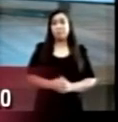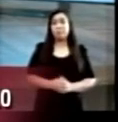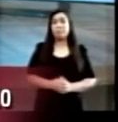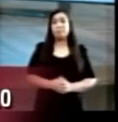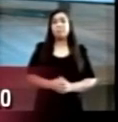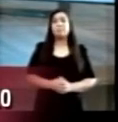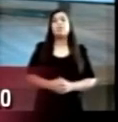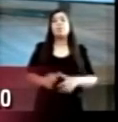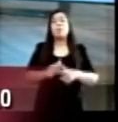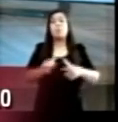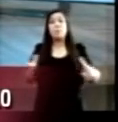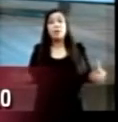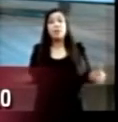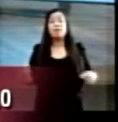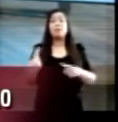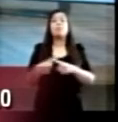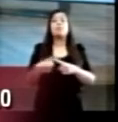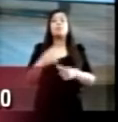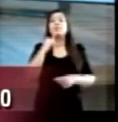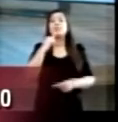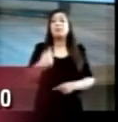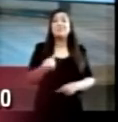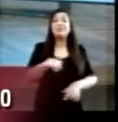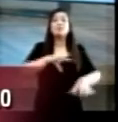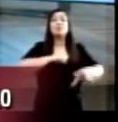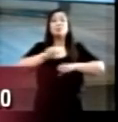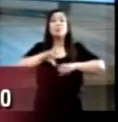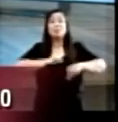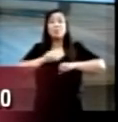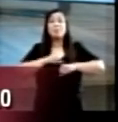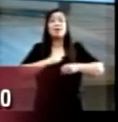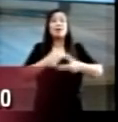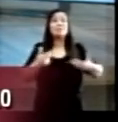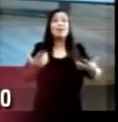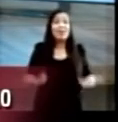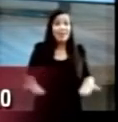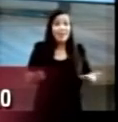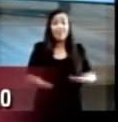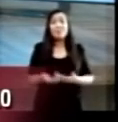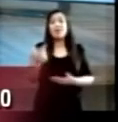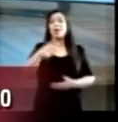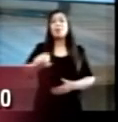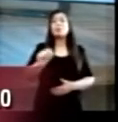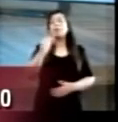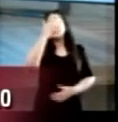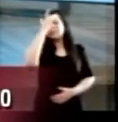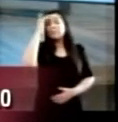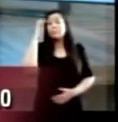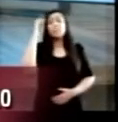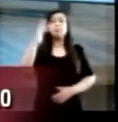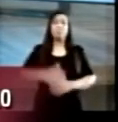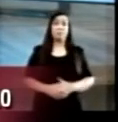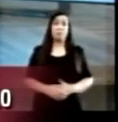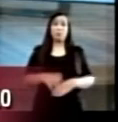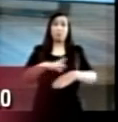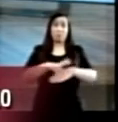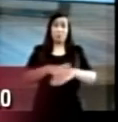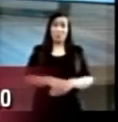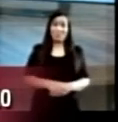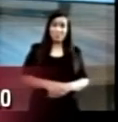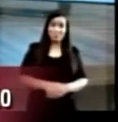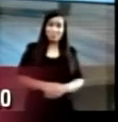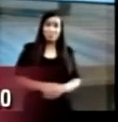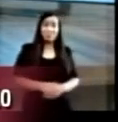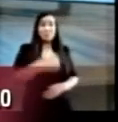Aumenta mais. Por quê? Porque eu estou falando de contaminados, casos leves, e a outra eu estou falando de internados. Você vê que aquela